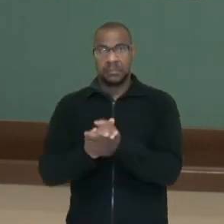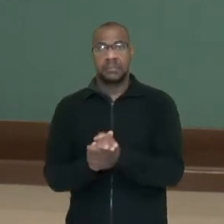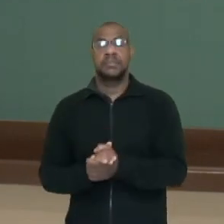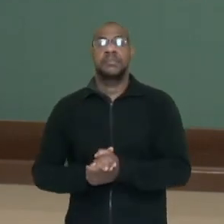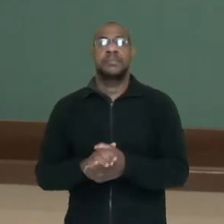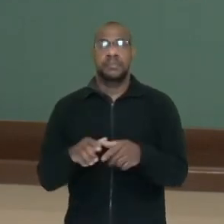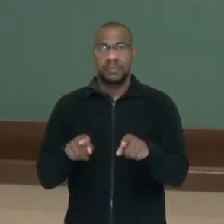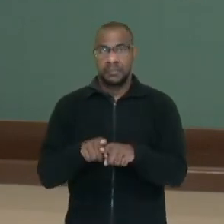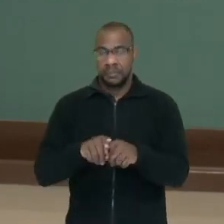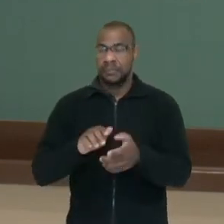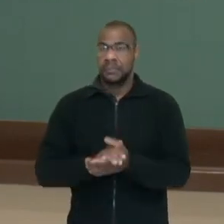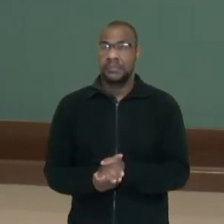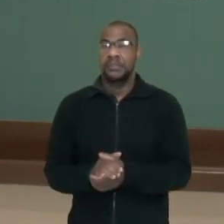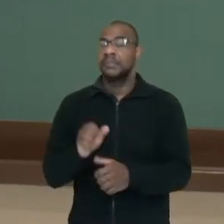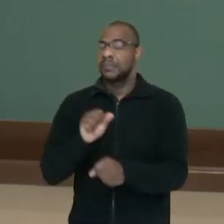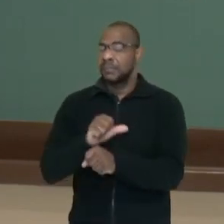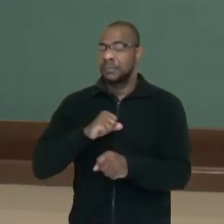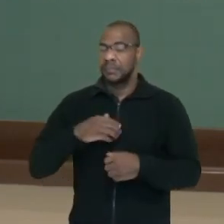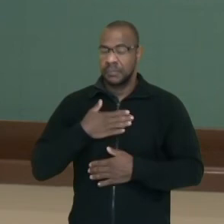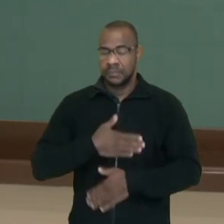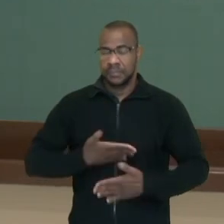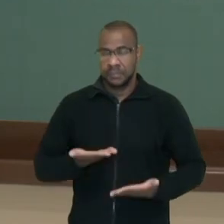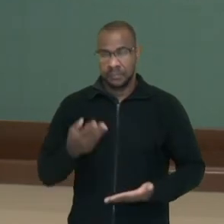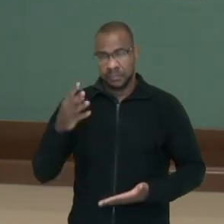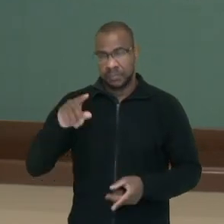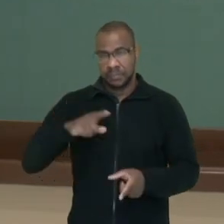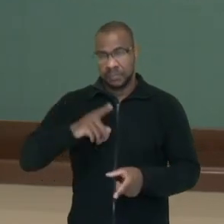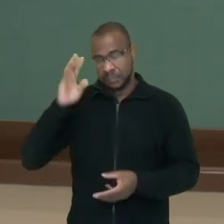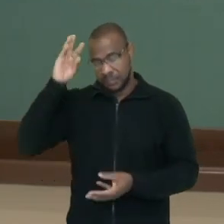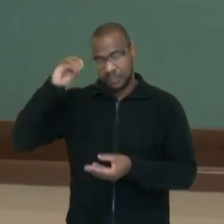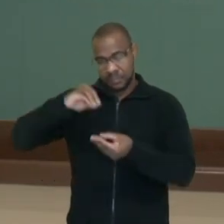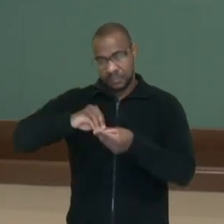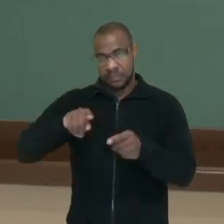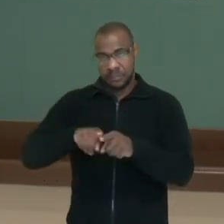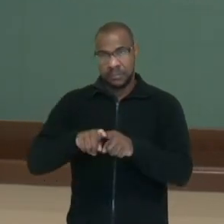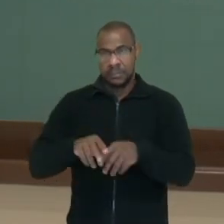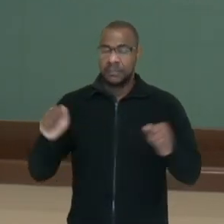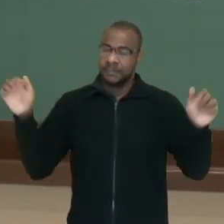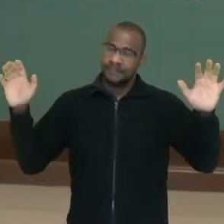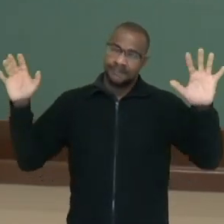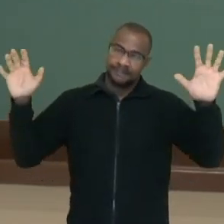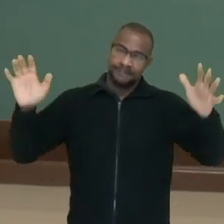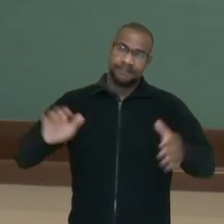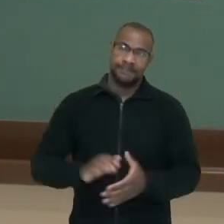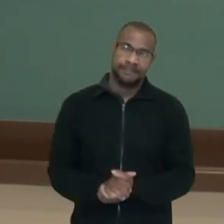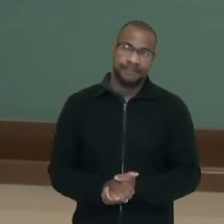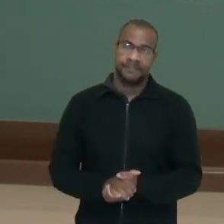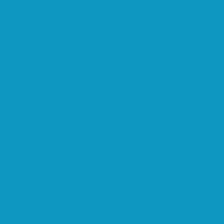outra. Espero que vocês tenham entendido, espero que vocês tenham gostado e até breve.